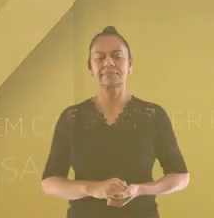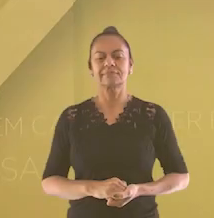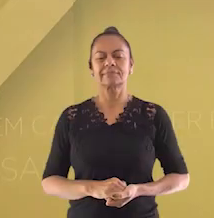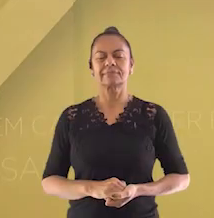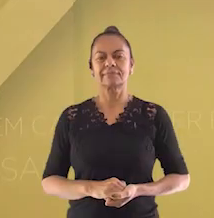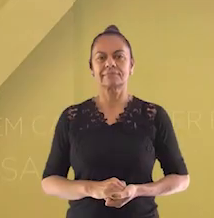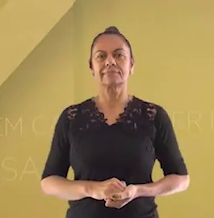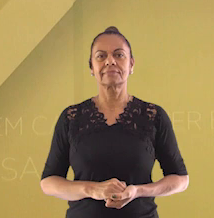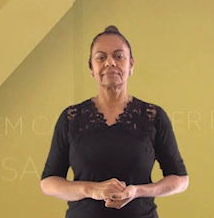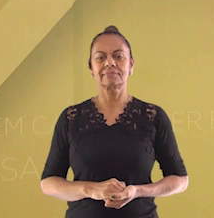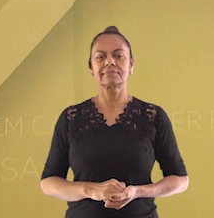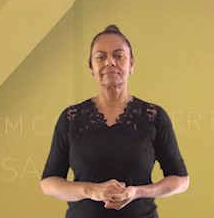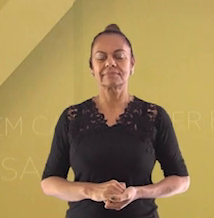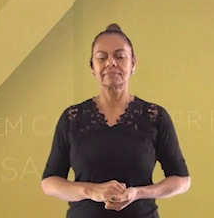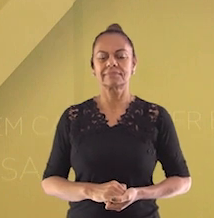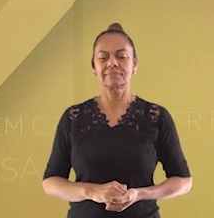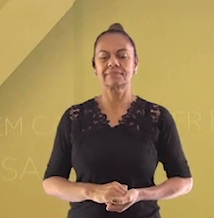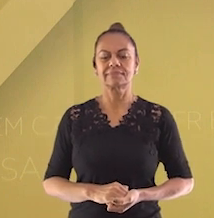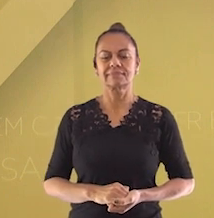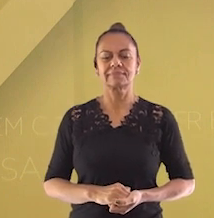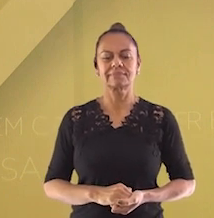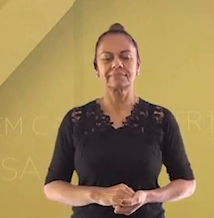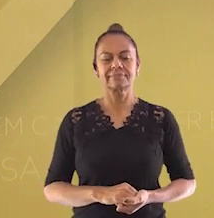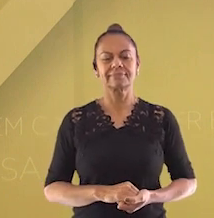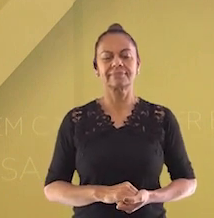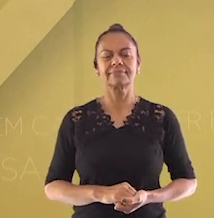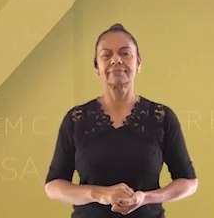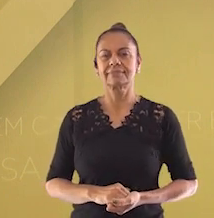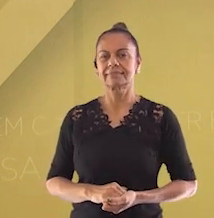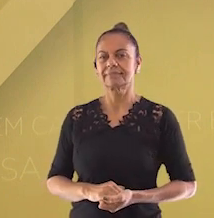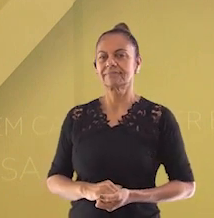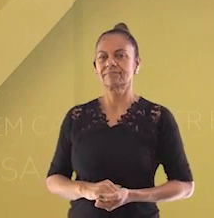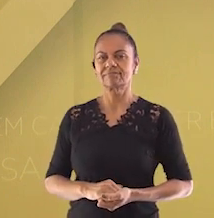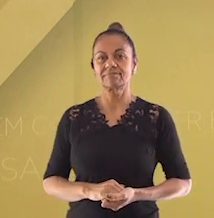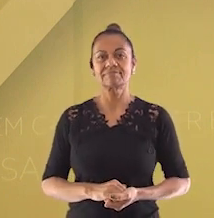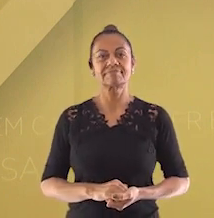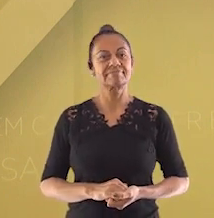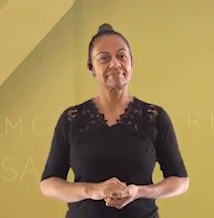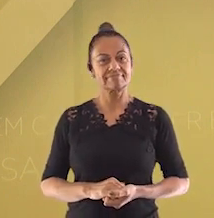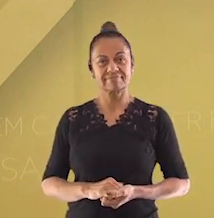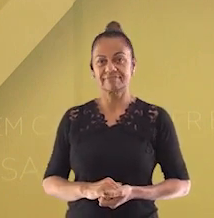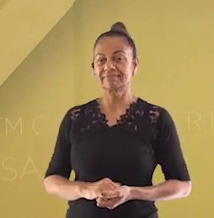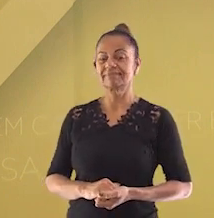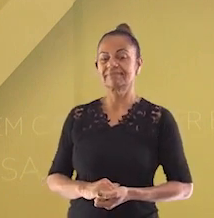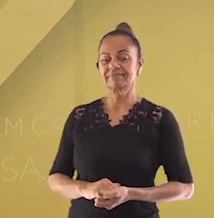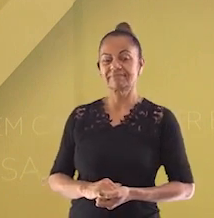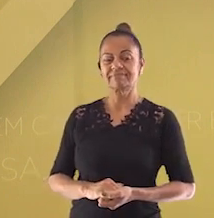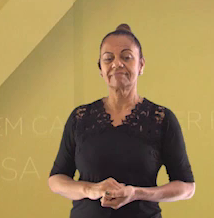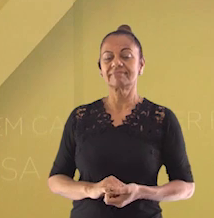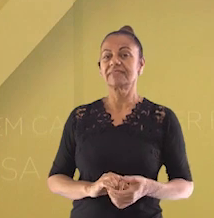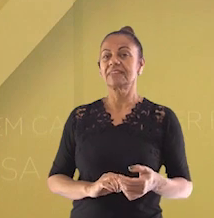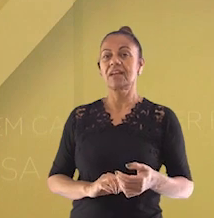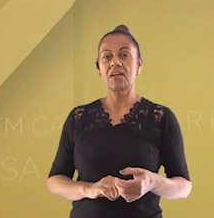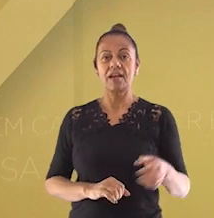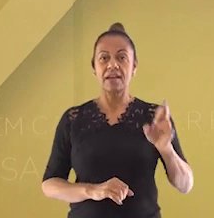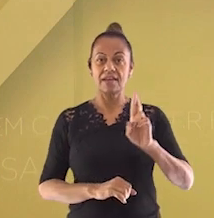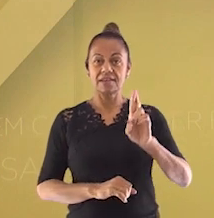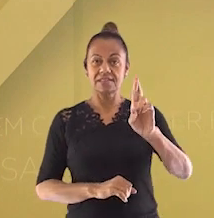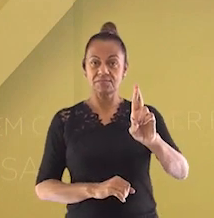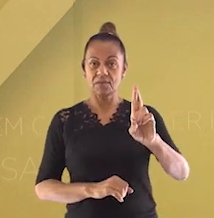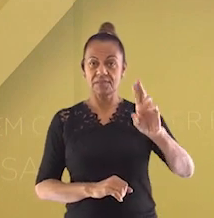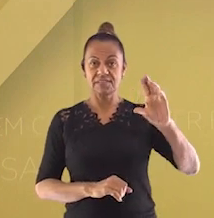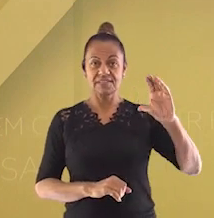de Love watchings eles riram assistindo filmes A resposta é a c